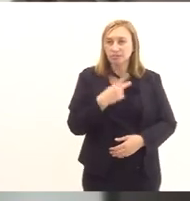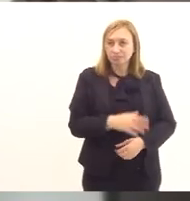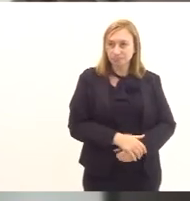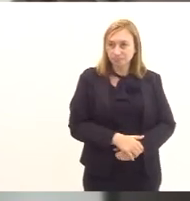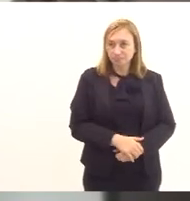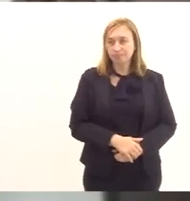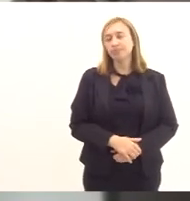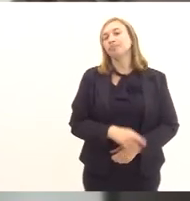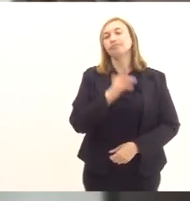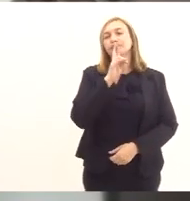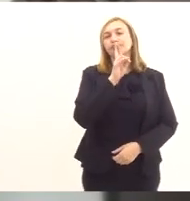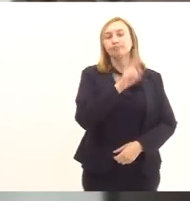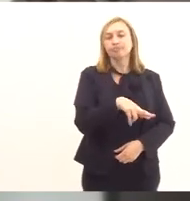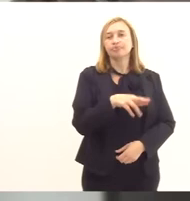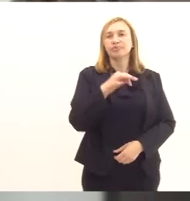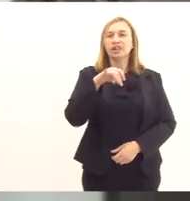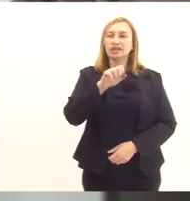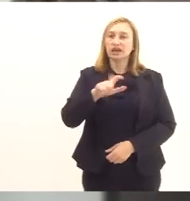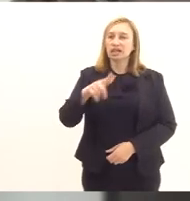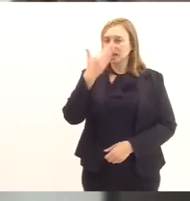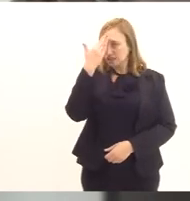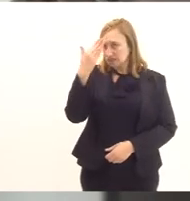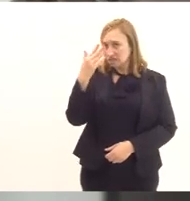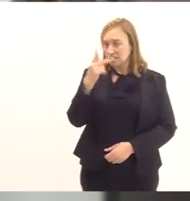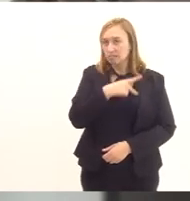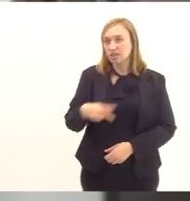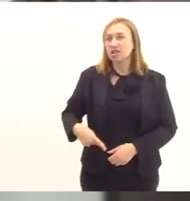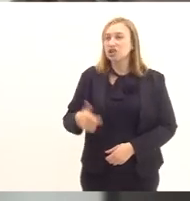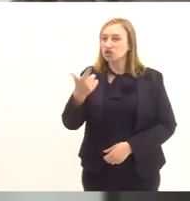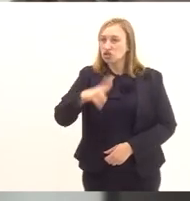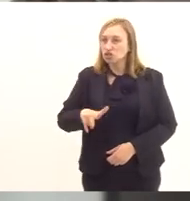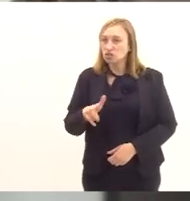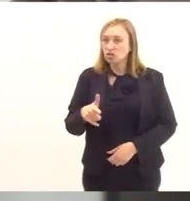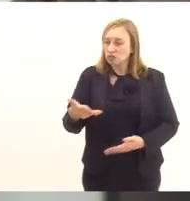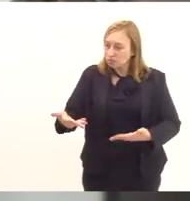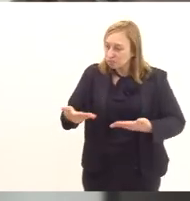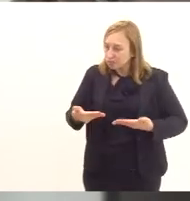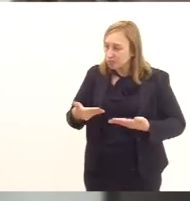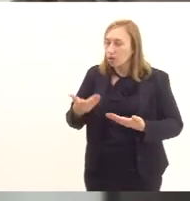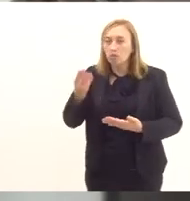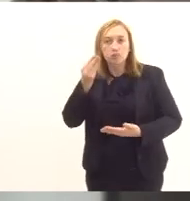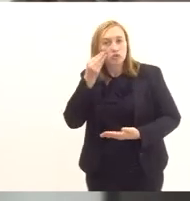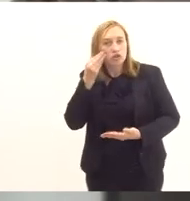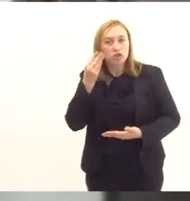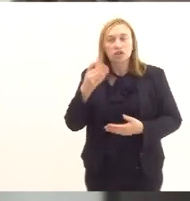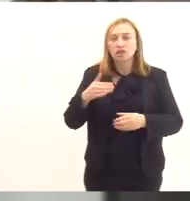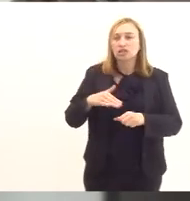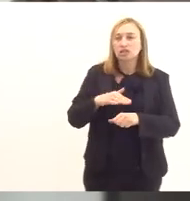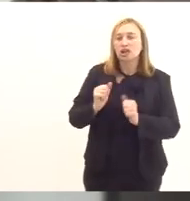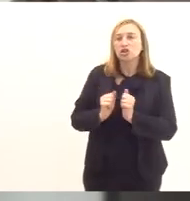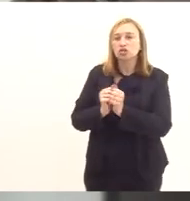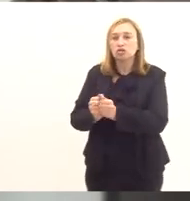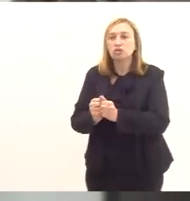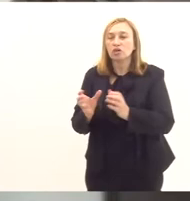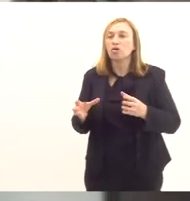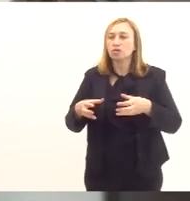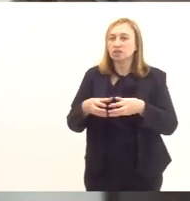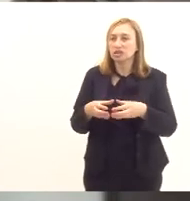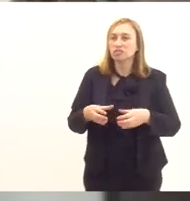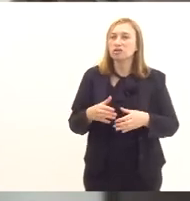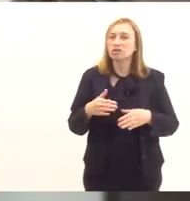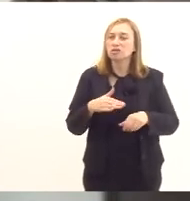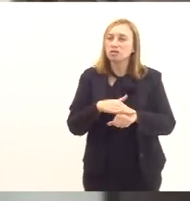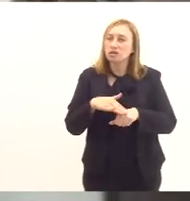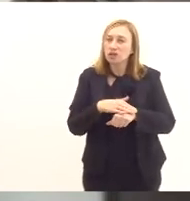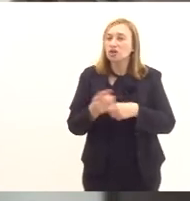uma resposta para o Natal agradecer Presidente mais uma vez aqui a recepção ao oportunidade a espada condição de